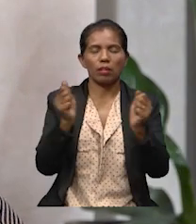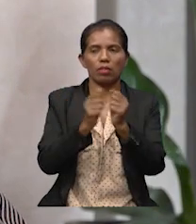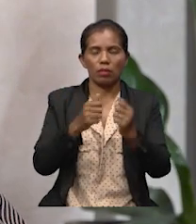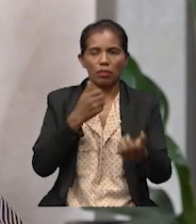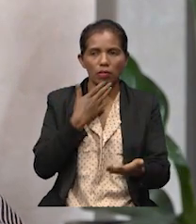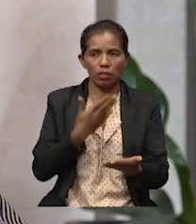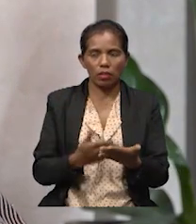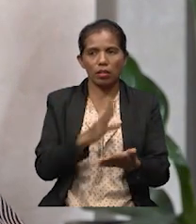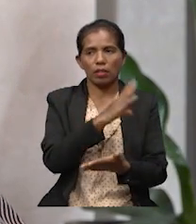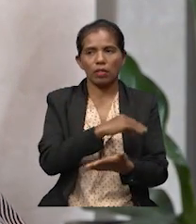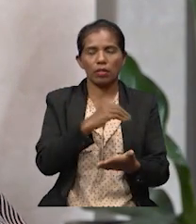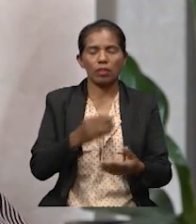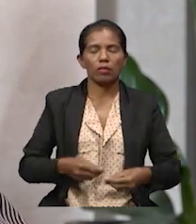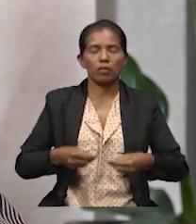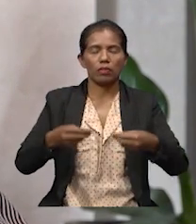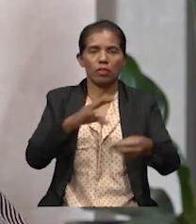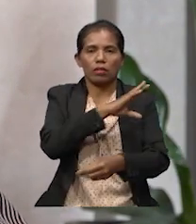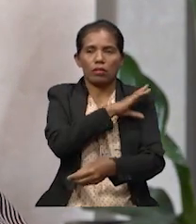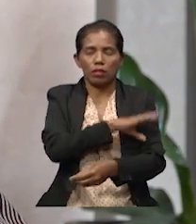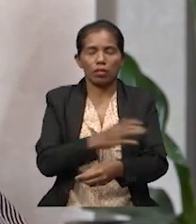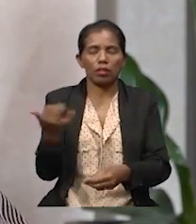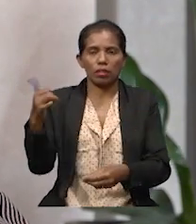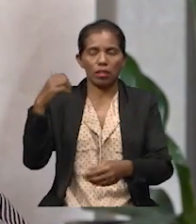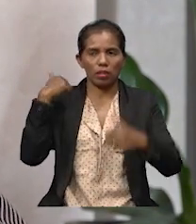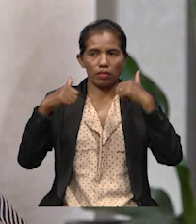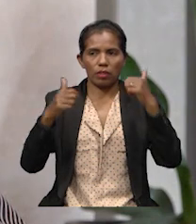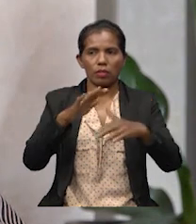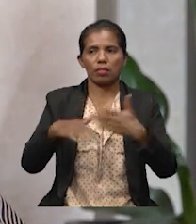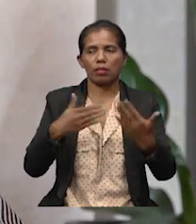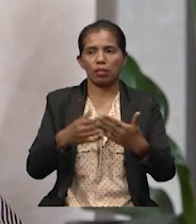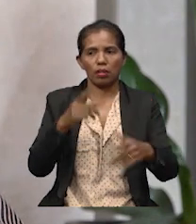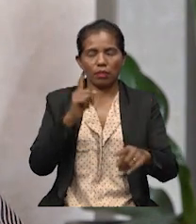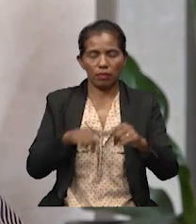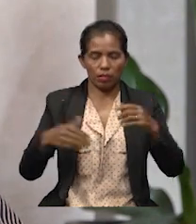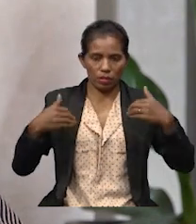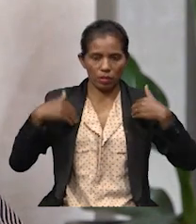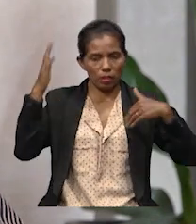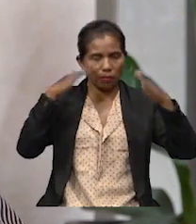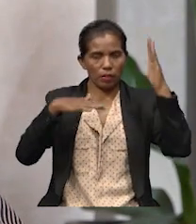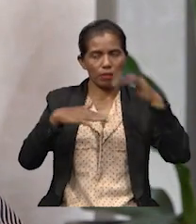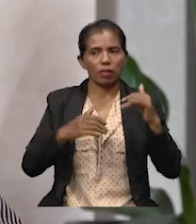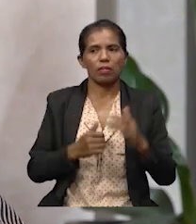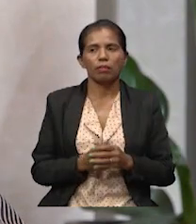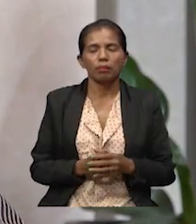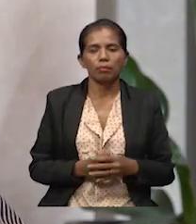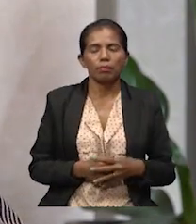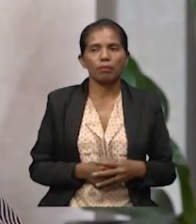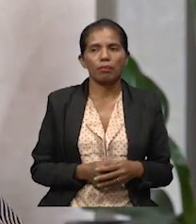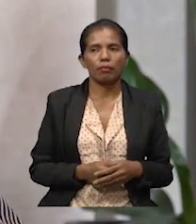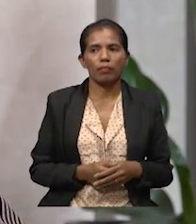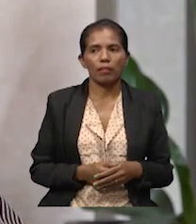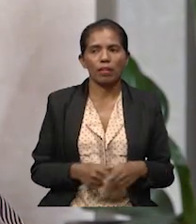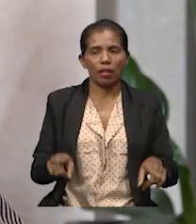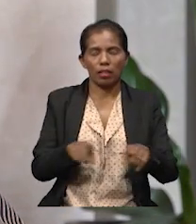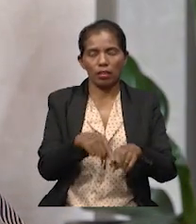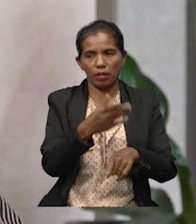mos reforço segurança sir ne atividade sir ne para que la bele ia problema ia nala. Nesse tipo